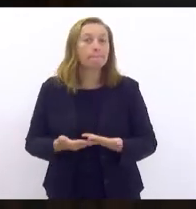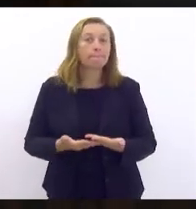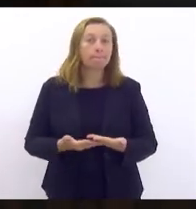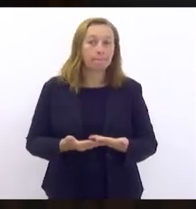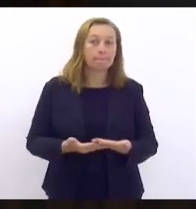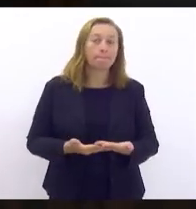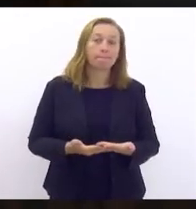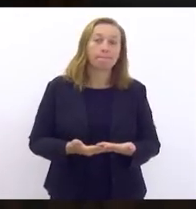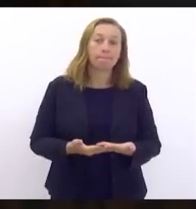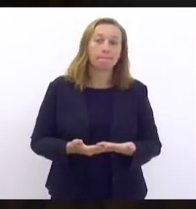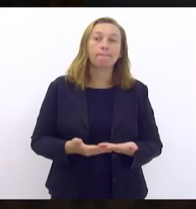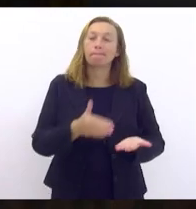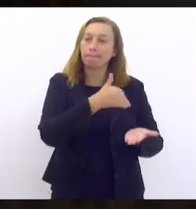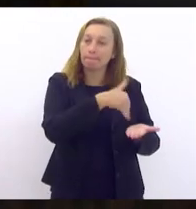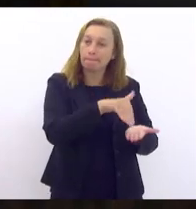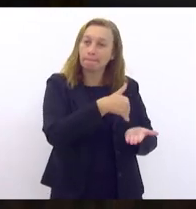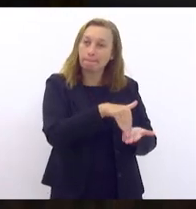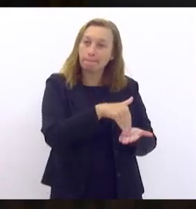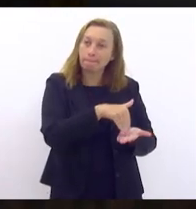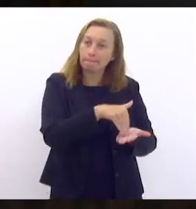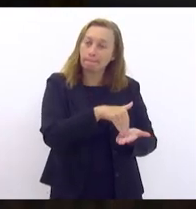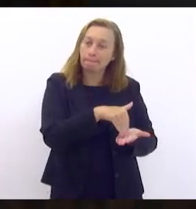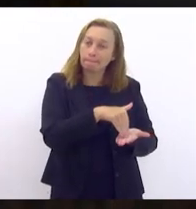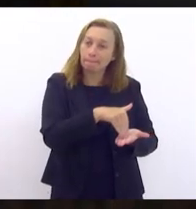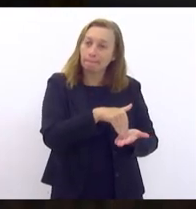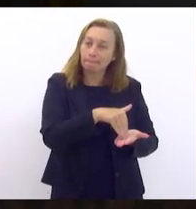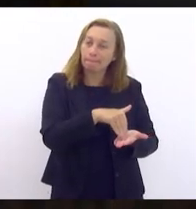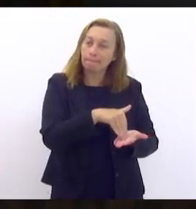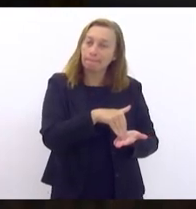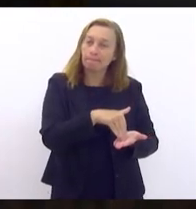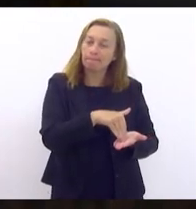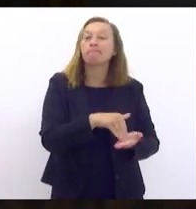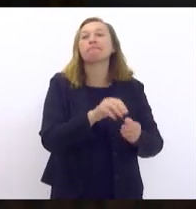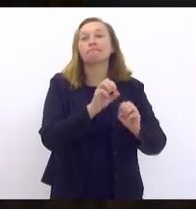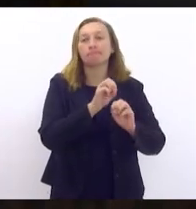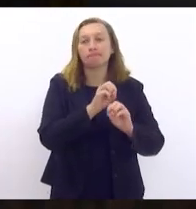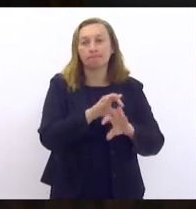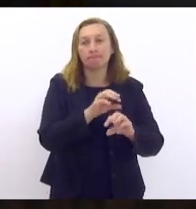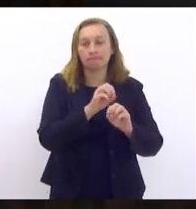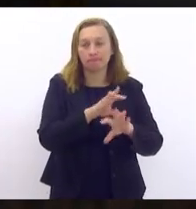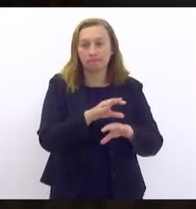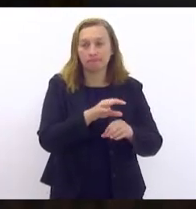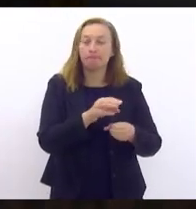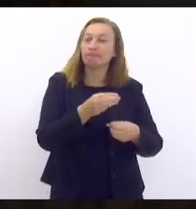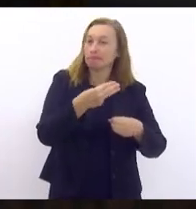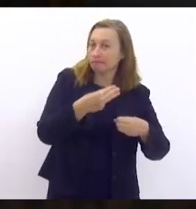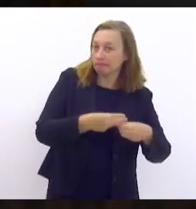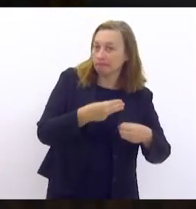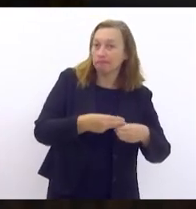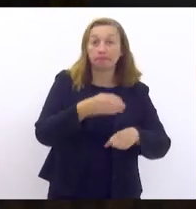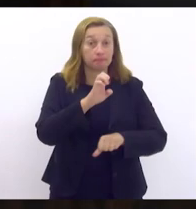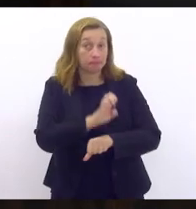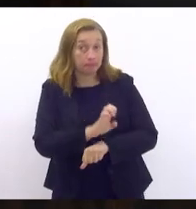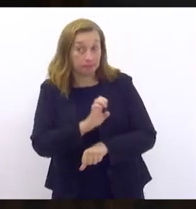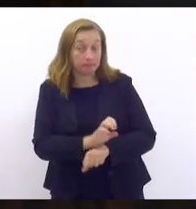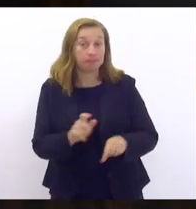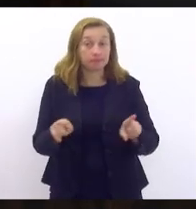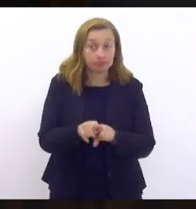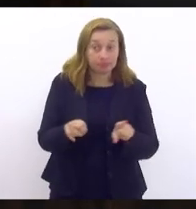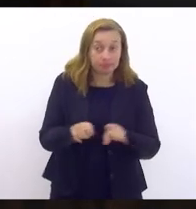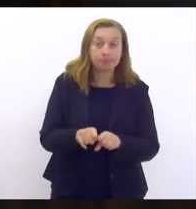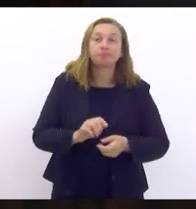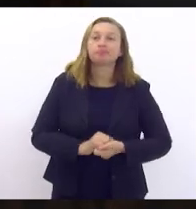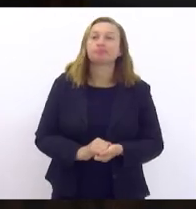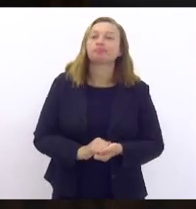das das Secretaria das secretarias de educação não do estado aí entra a parceria